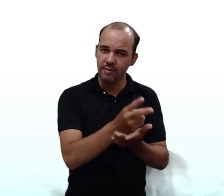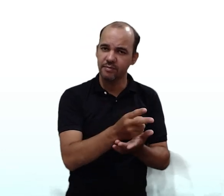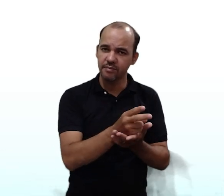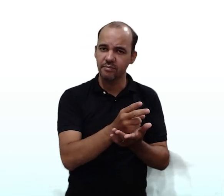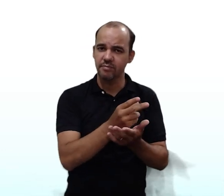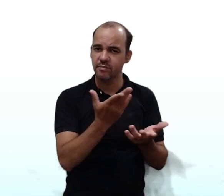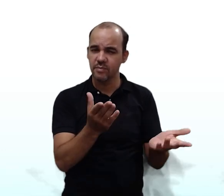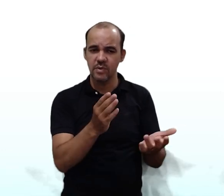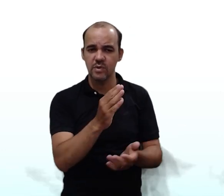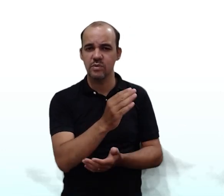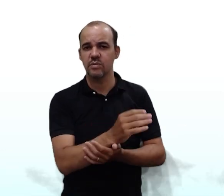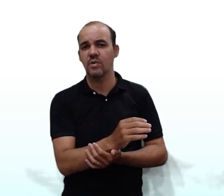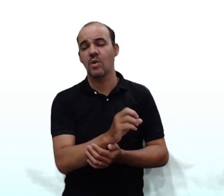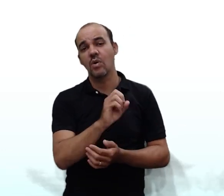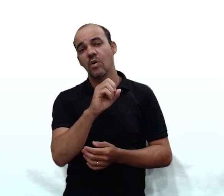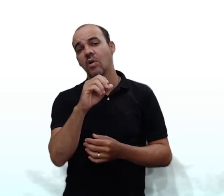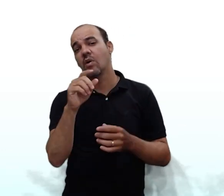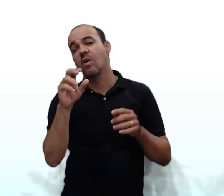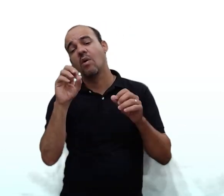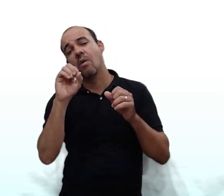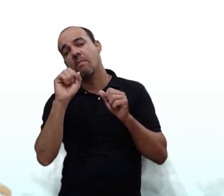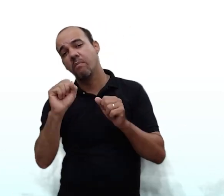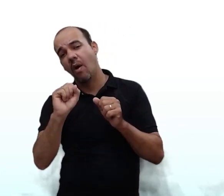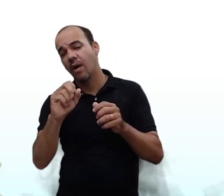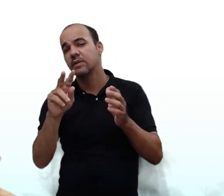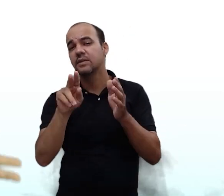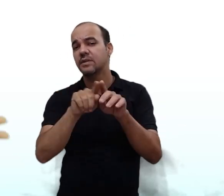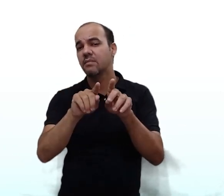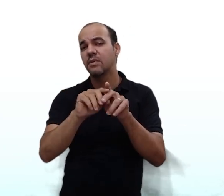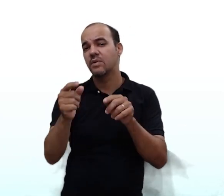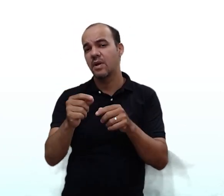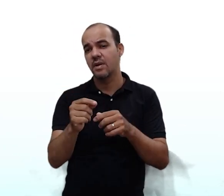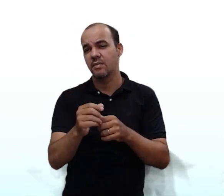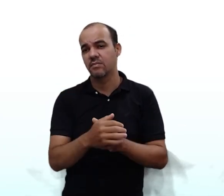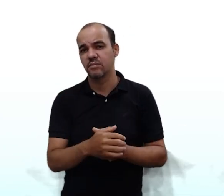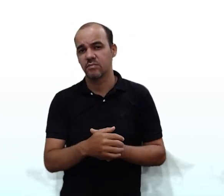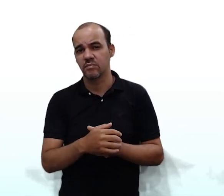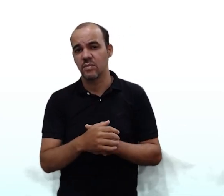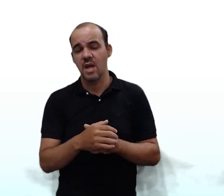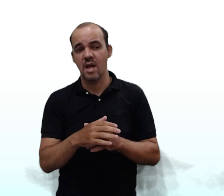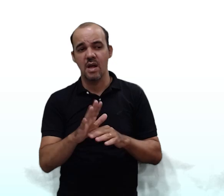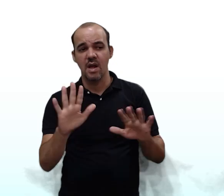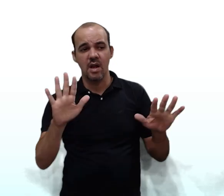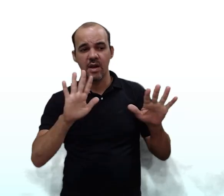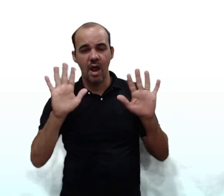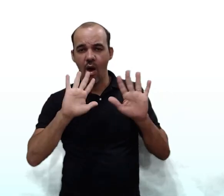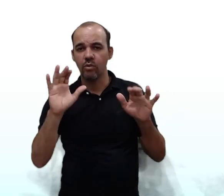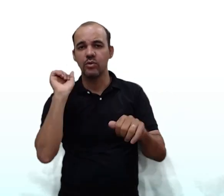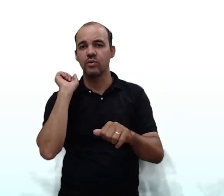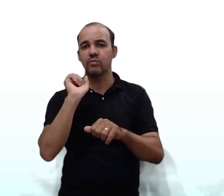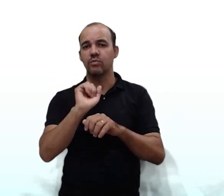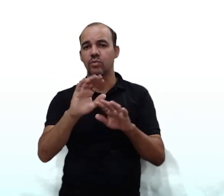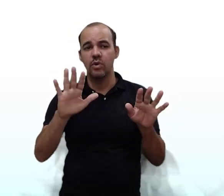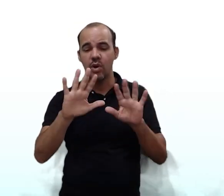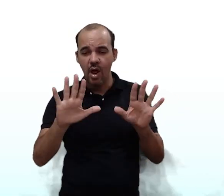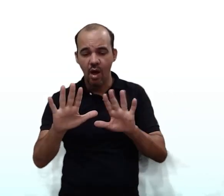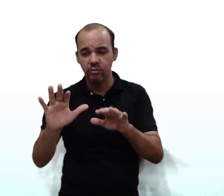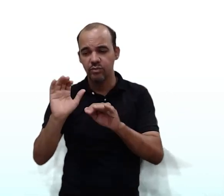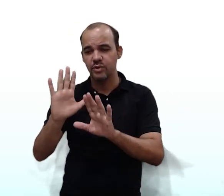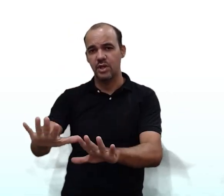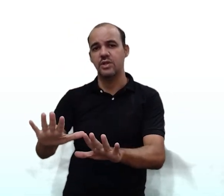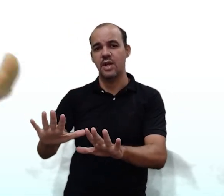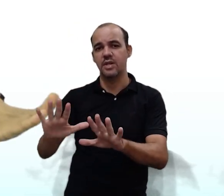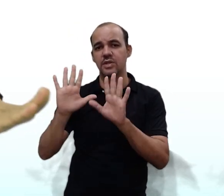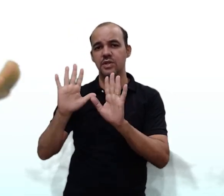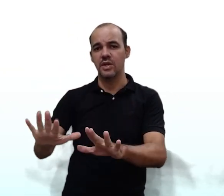alguma coisa. E pode passar também a ideia do not to remove something, ou seja, não tirar alguma coisa do